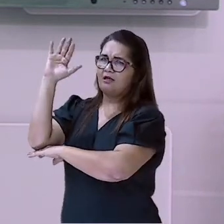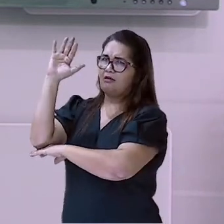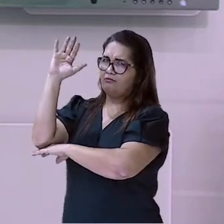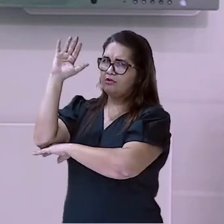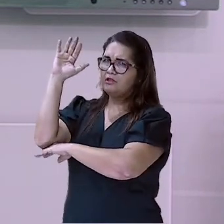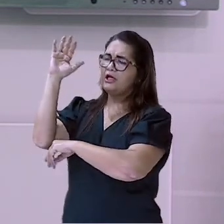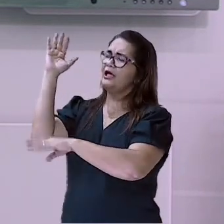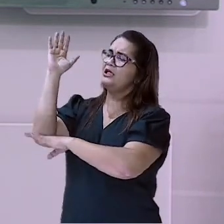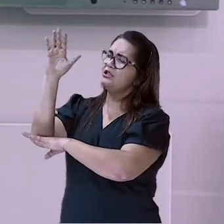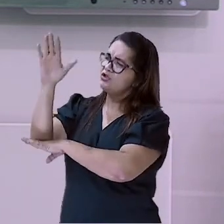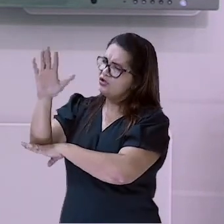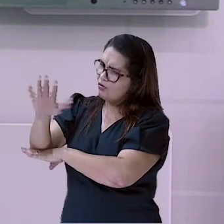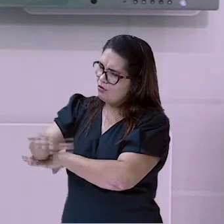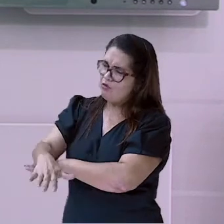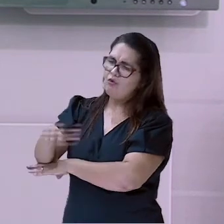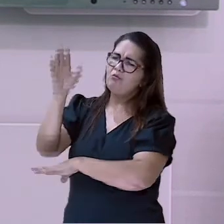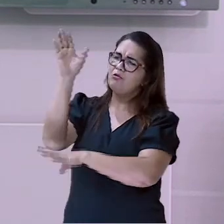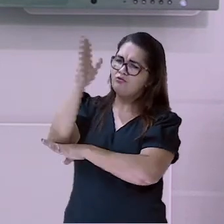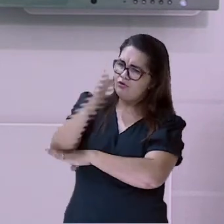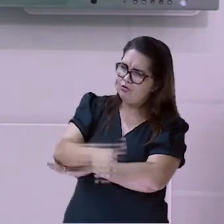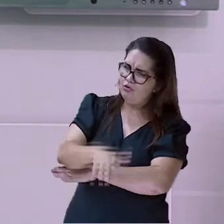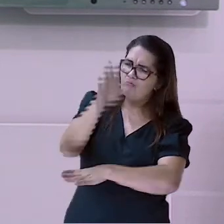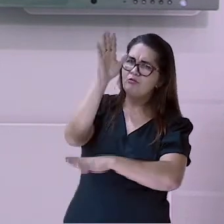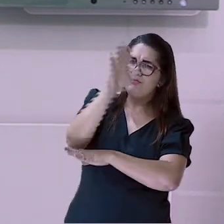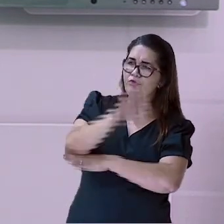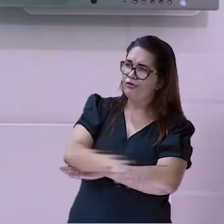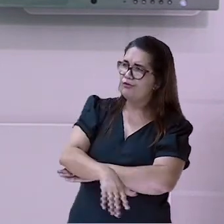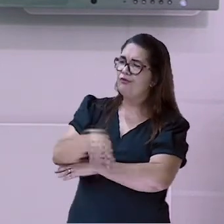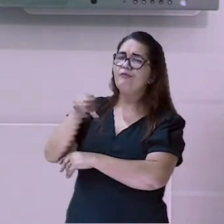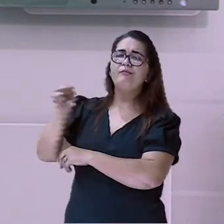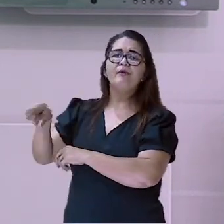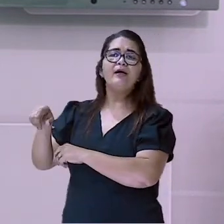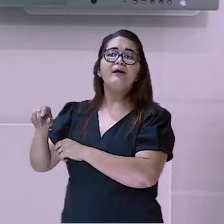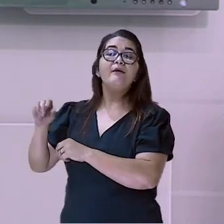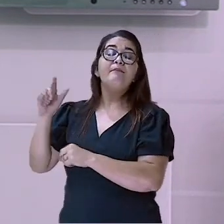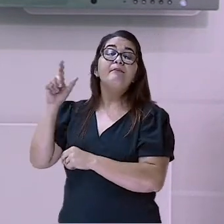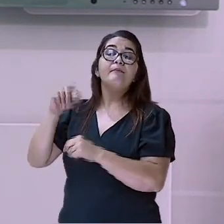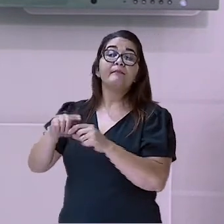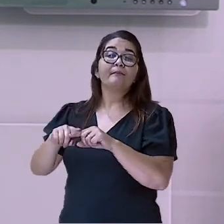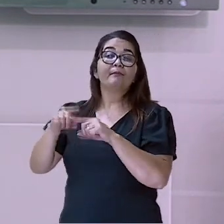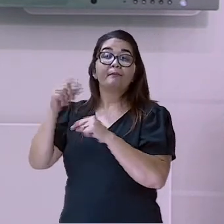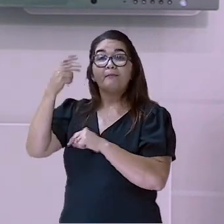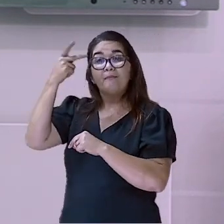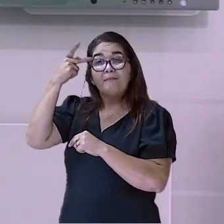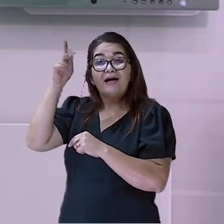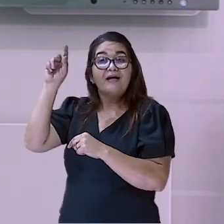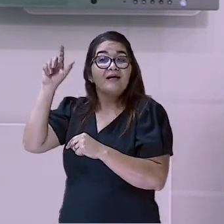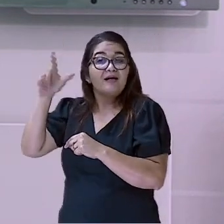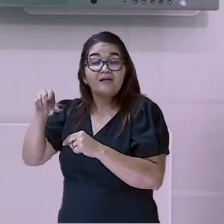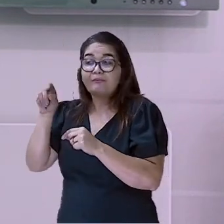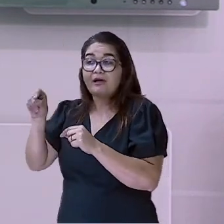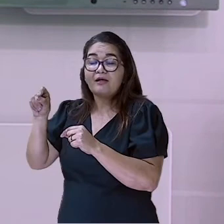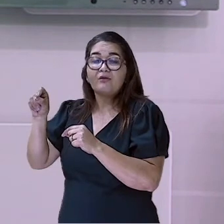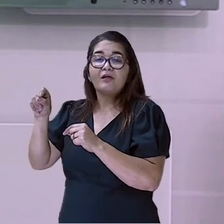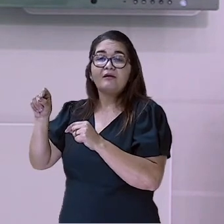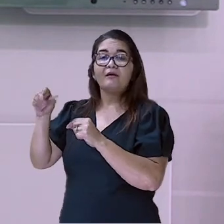por exemplo, de soja, alguma coisa assim. E isso acaba devastando a mata, isso acaba